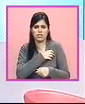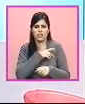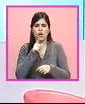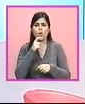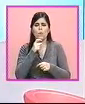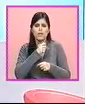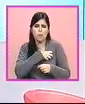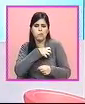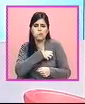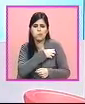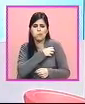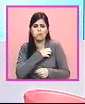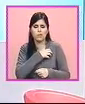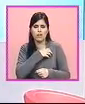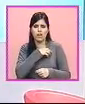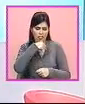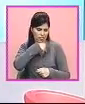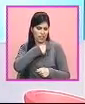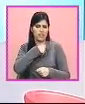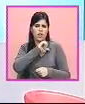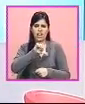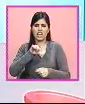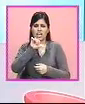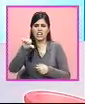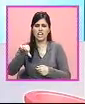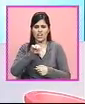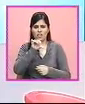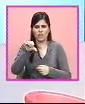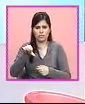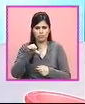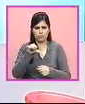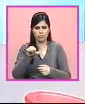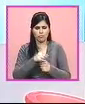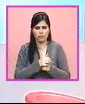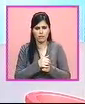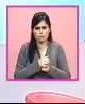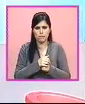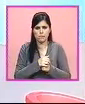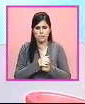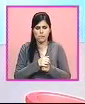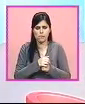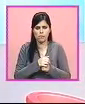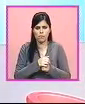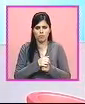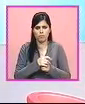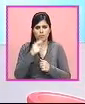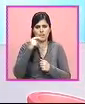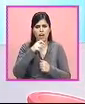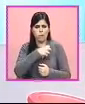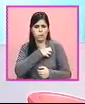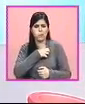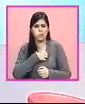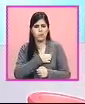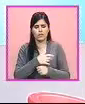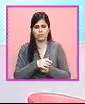bolhas que contêm um líquido transparente. Agradecia que passassem às imagens seguintes. Cá estão as tais bolhas